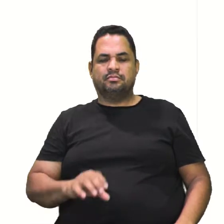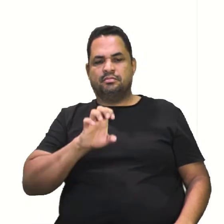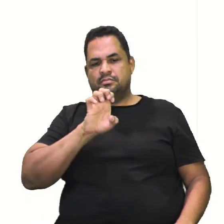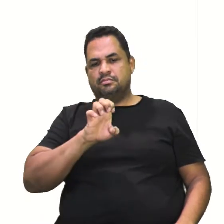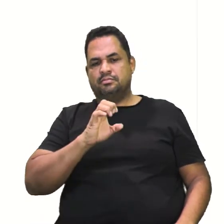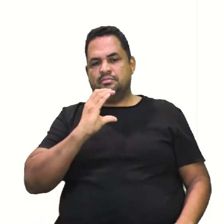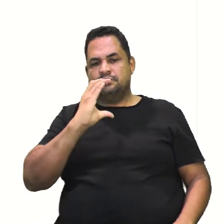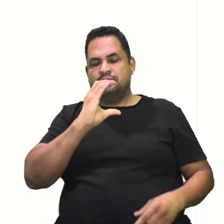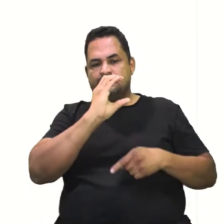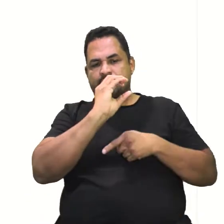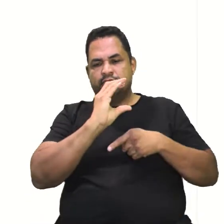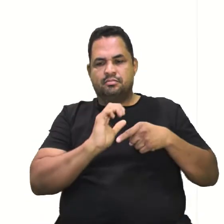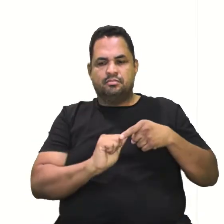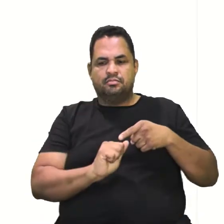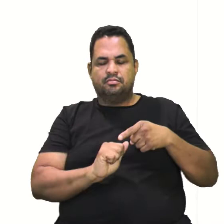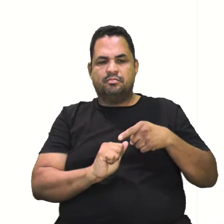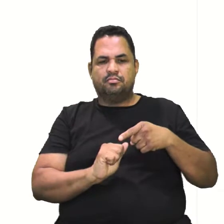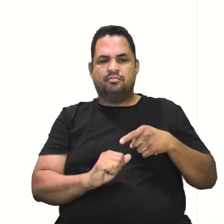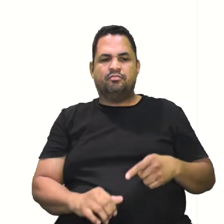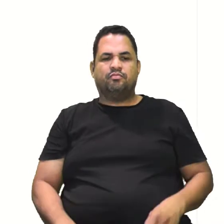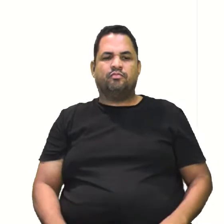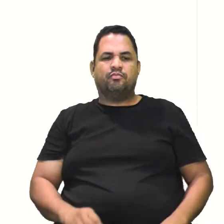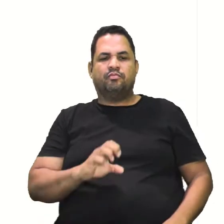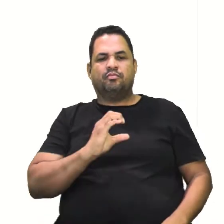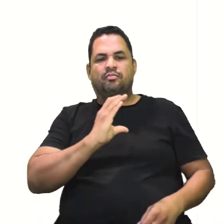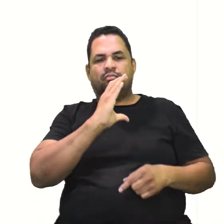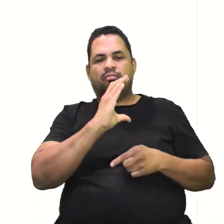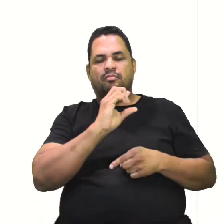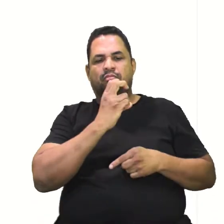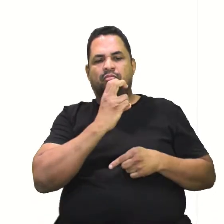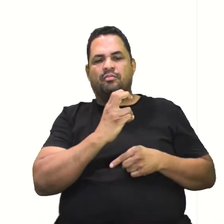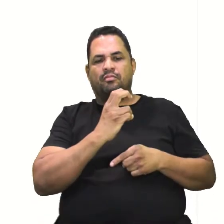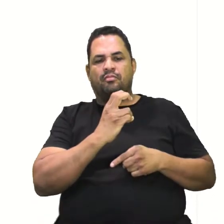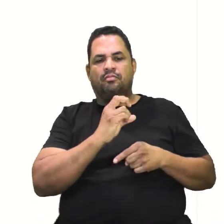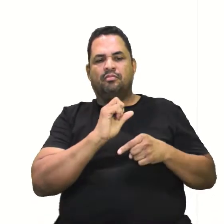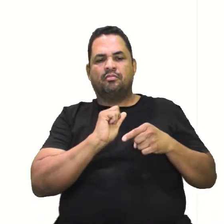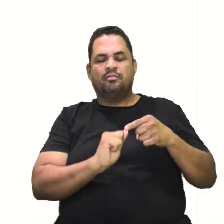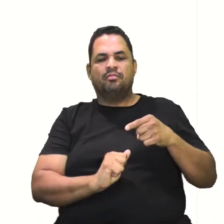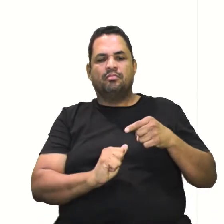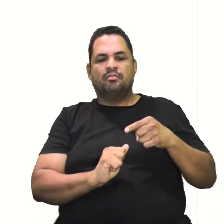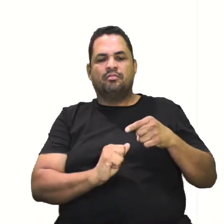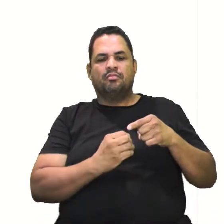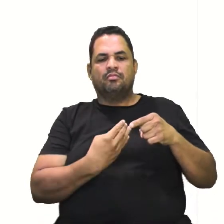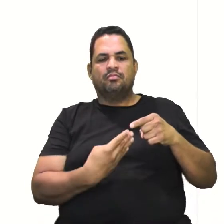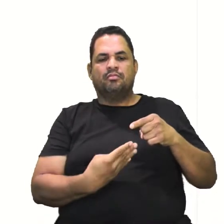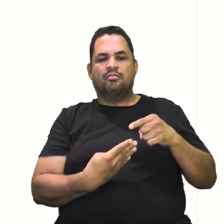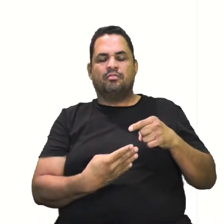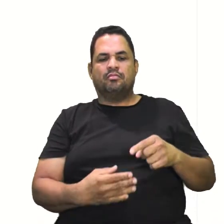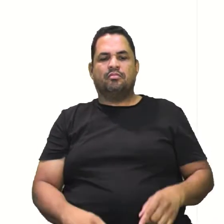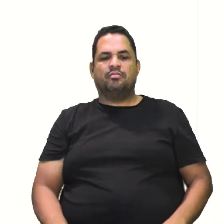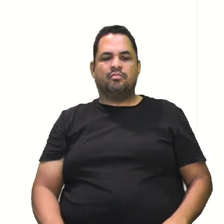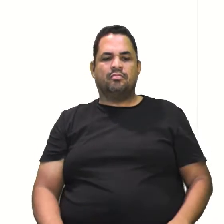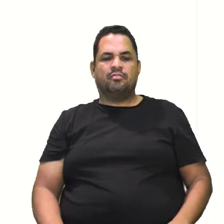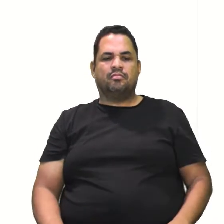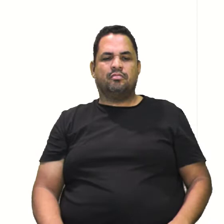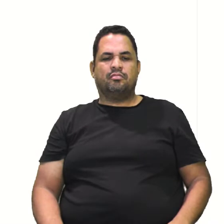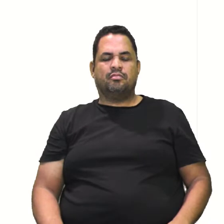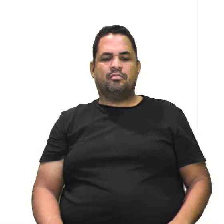Excentricidade é o C sobre A. Excentricidade vai ser o C, que é 5, sobre o A, que é 4.